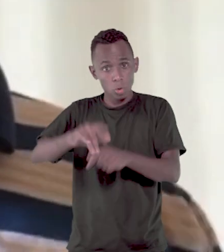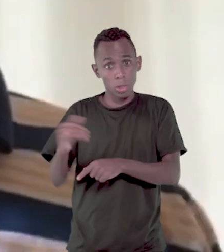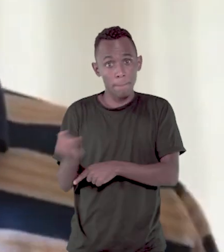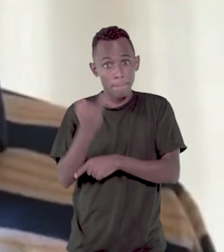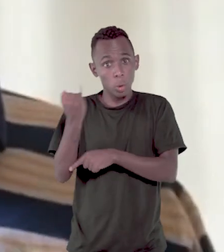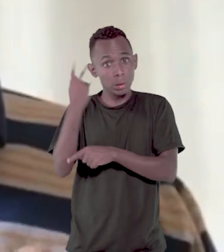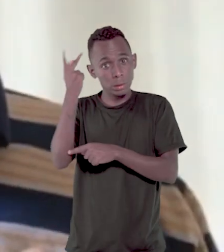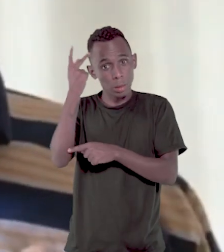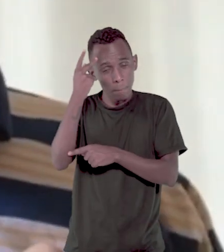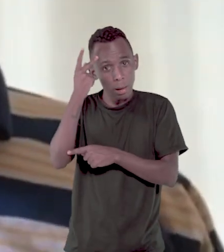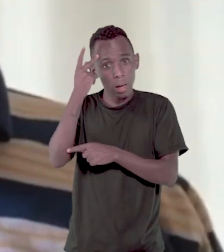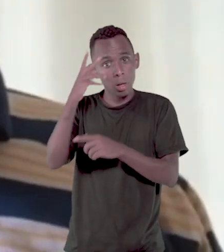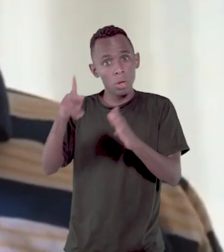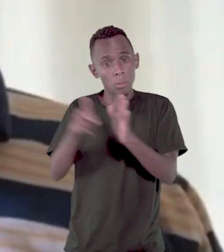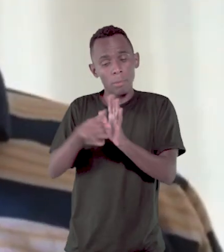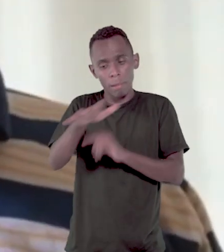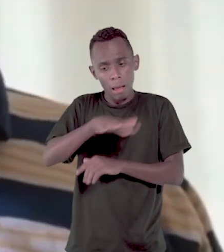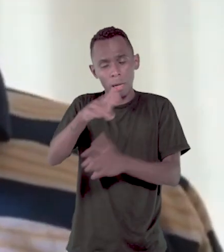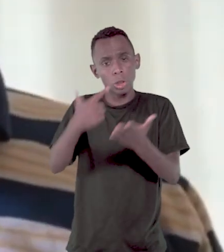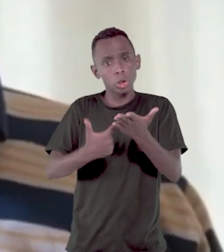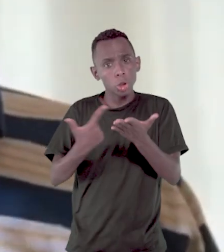literários, naquele momento,